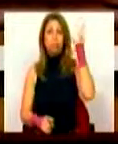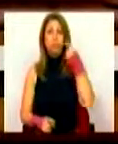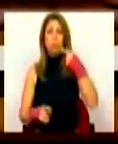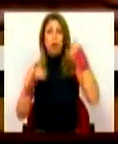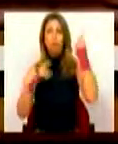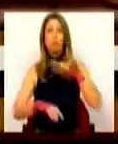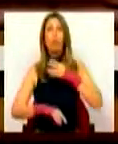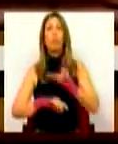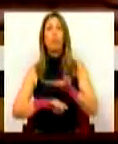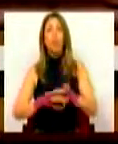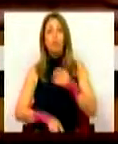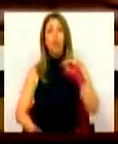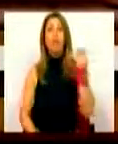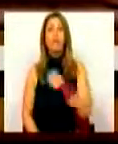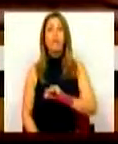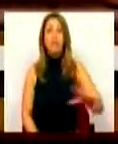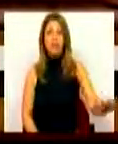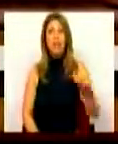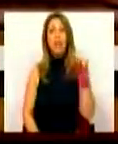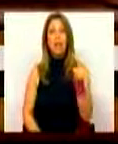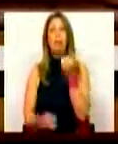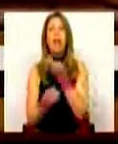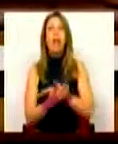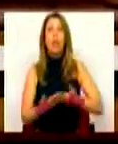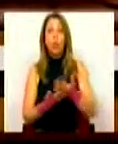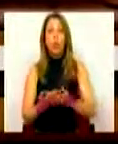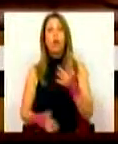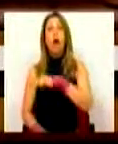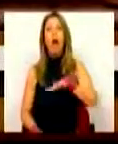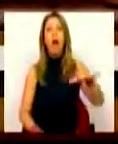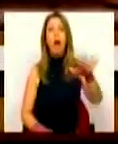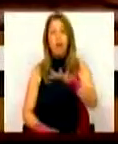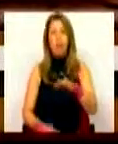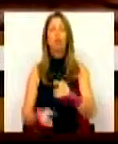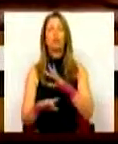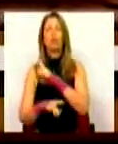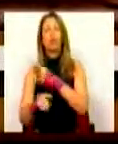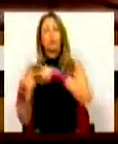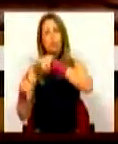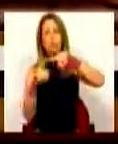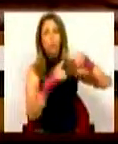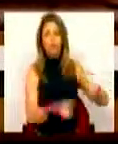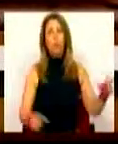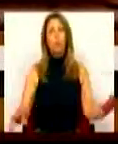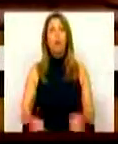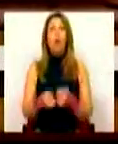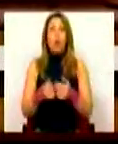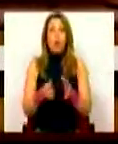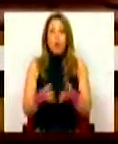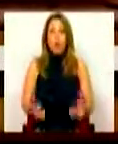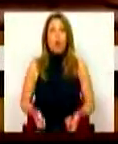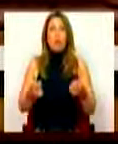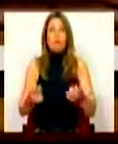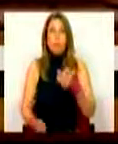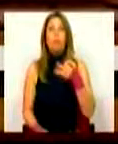e noutras áreas. Nós ultrapassamos o tempo em que todo o investimento da Polícia Judiciária foi canalizado